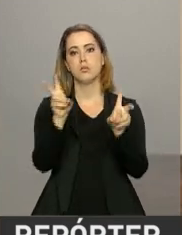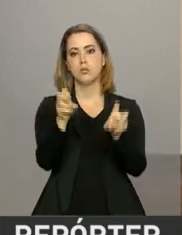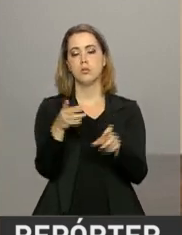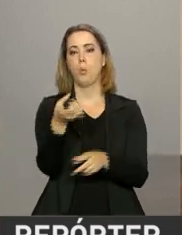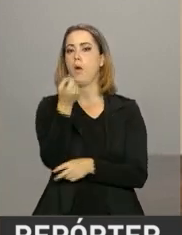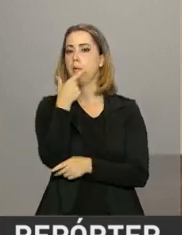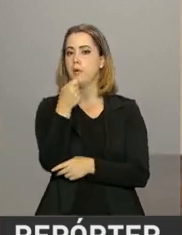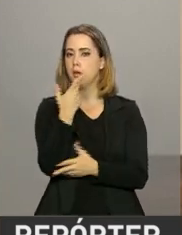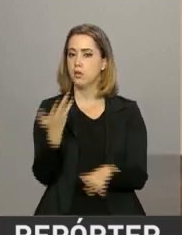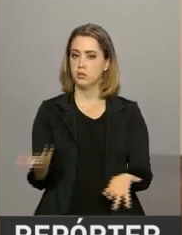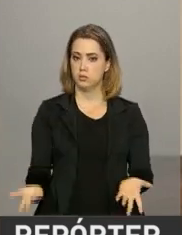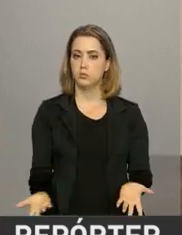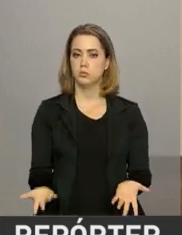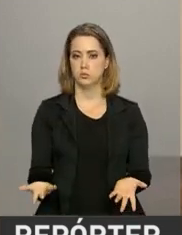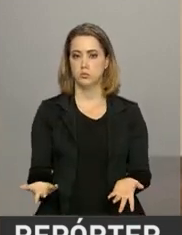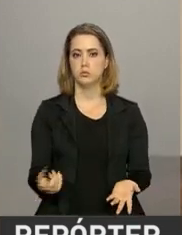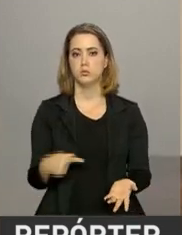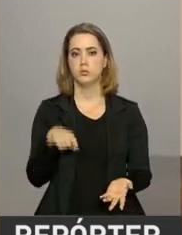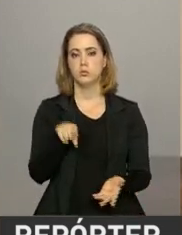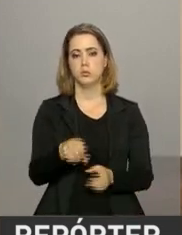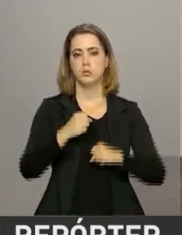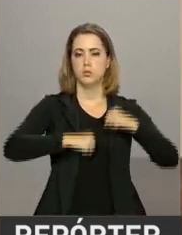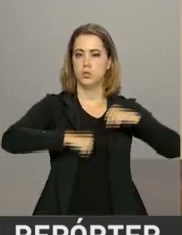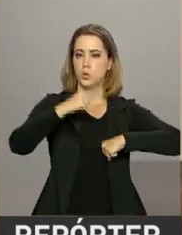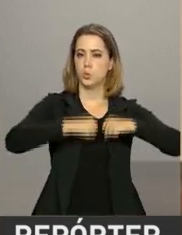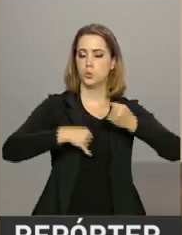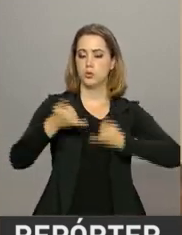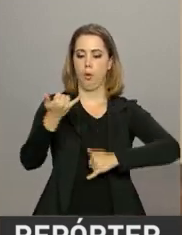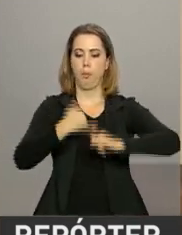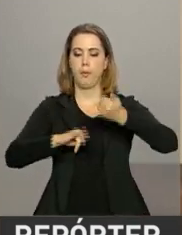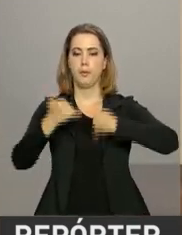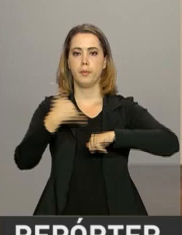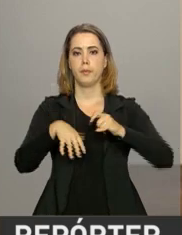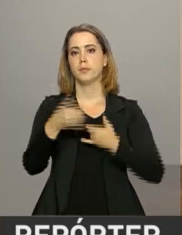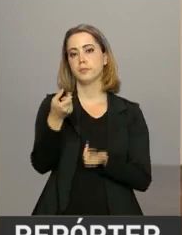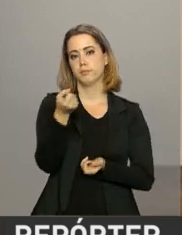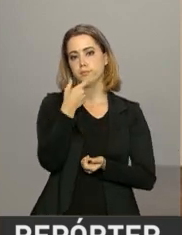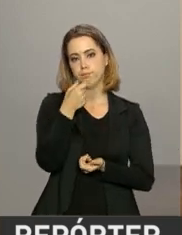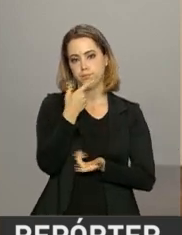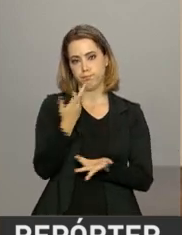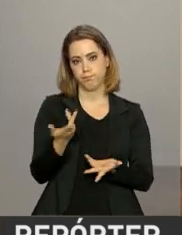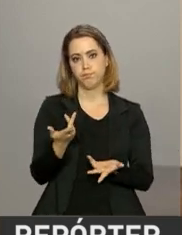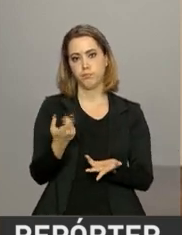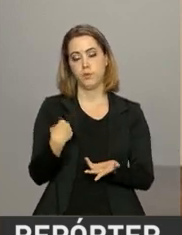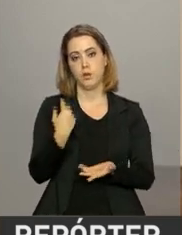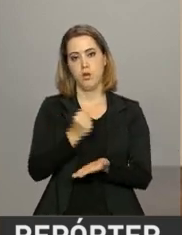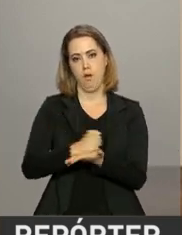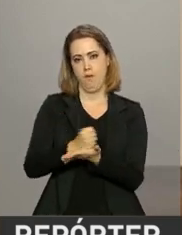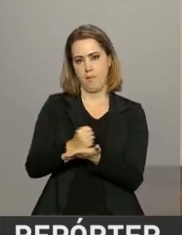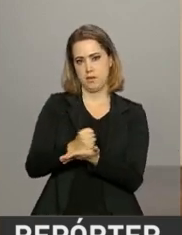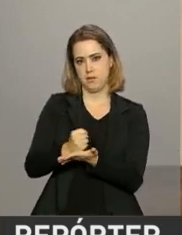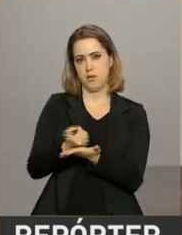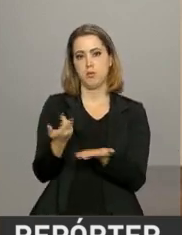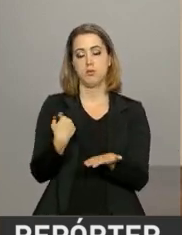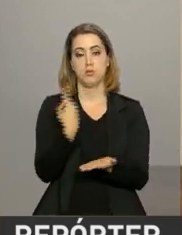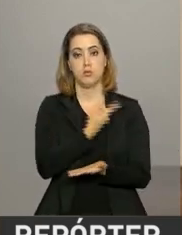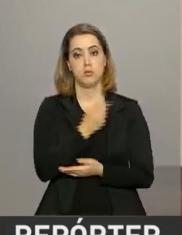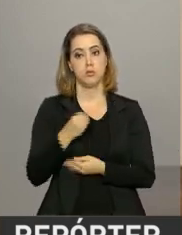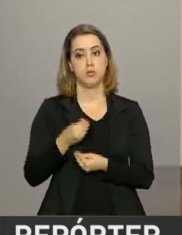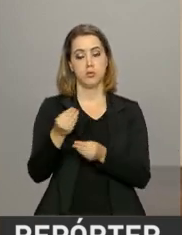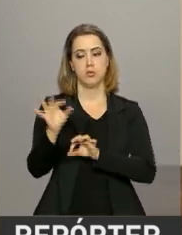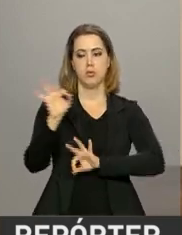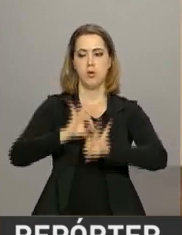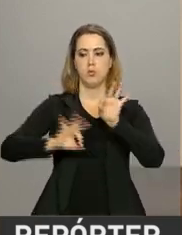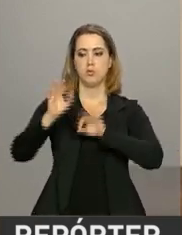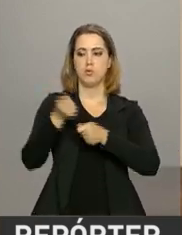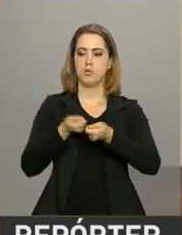dos remédios, portanto da indústria farmacêutica. E nós ajustamos e eu mandaria